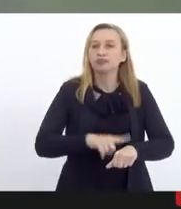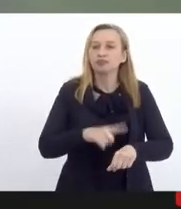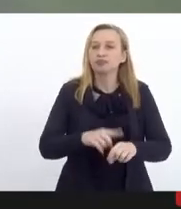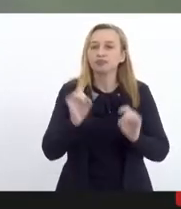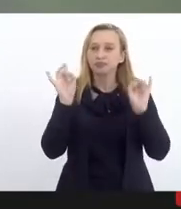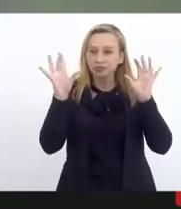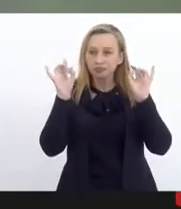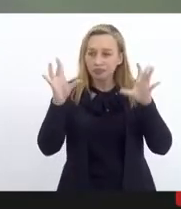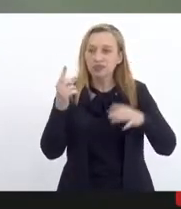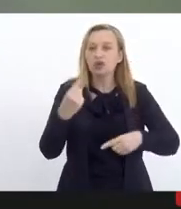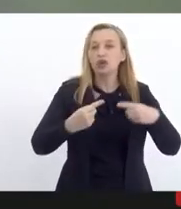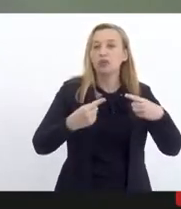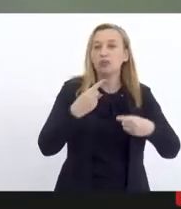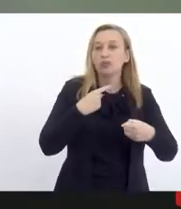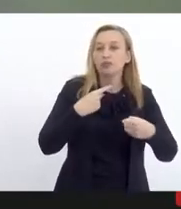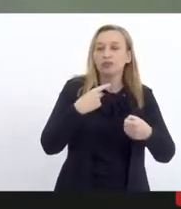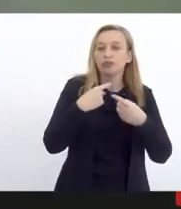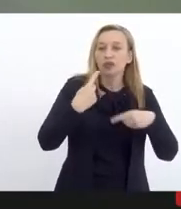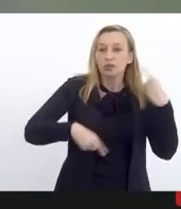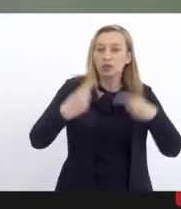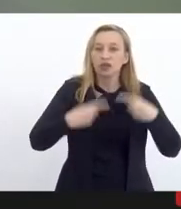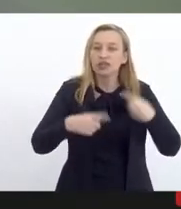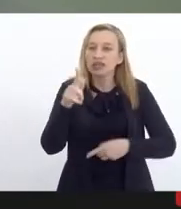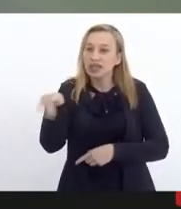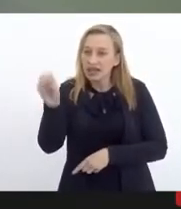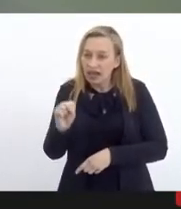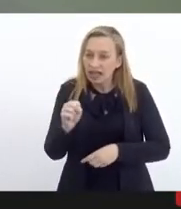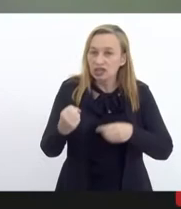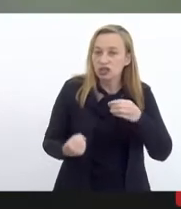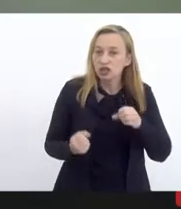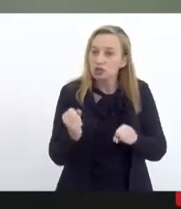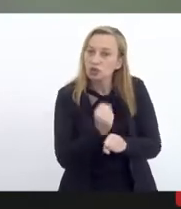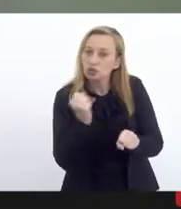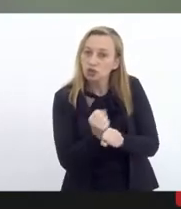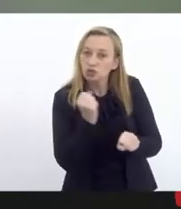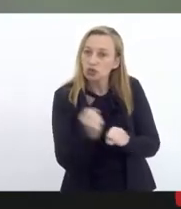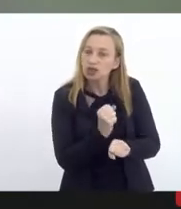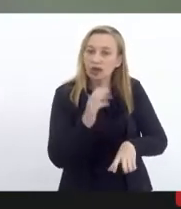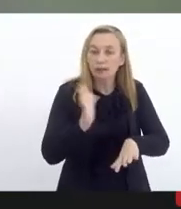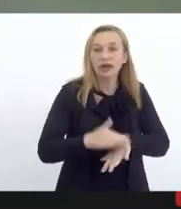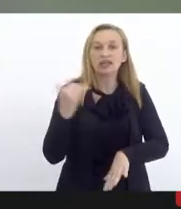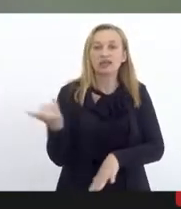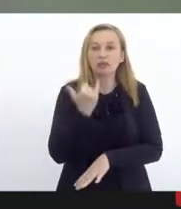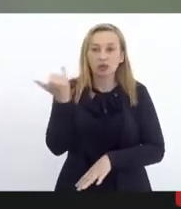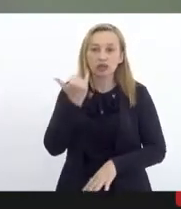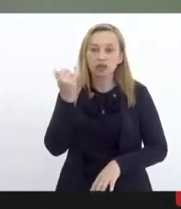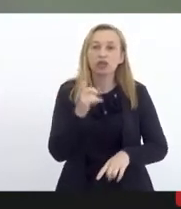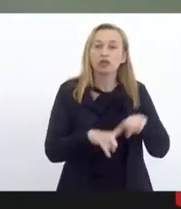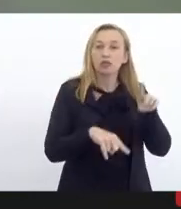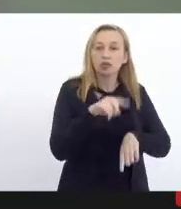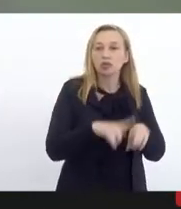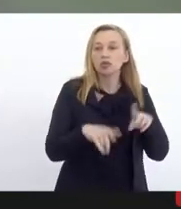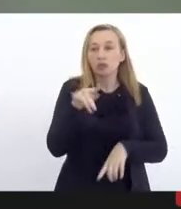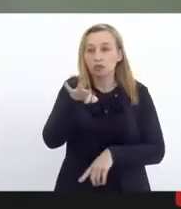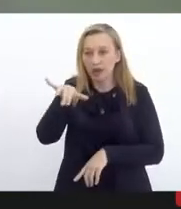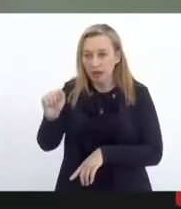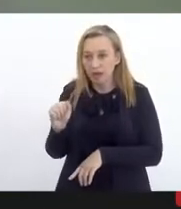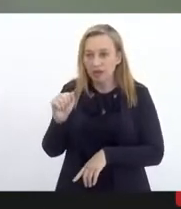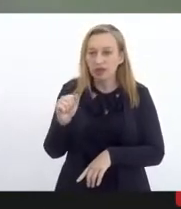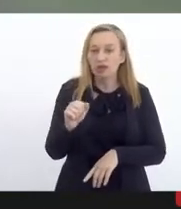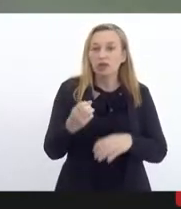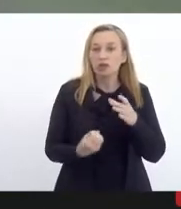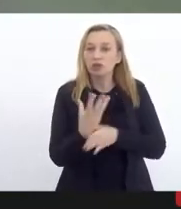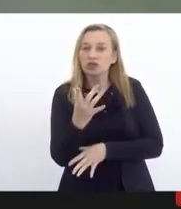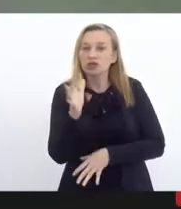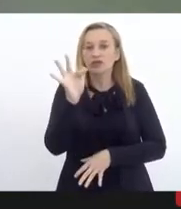política de gás natural sendo totalmente reconstruída, e ele é uma das maiores e mais importantes matérias-primas para a produção de fertilizantes,